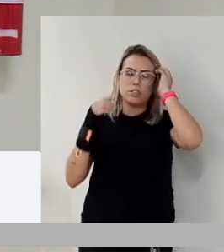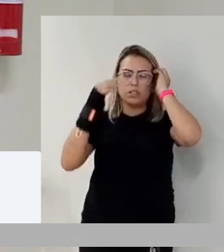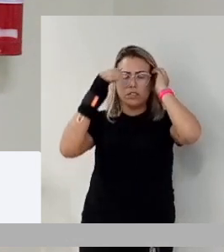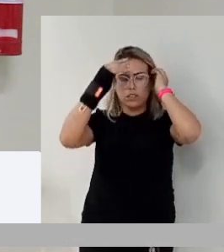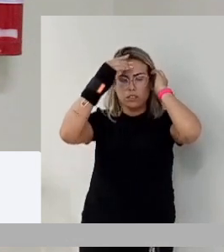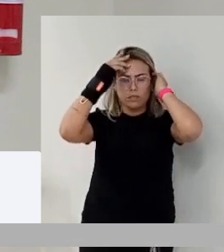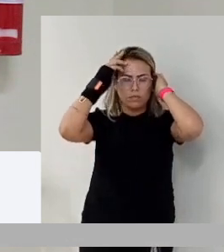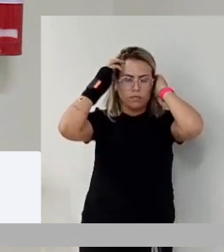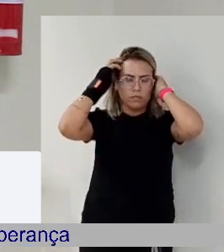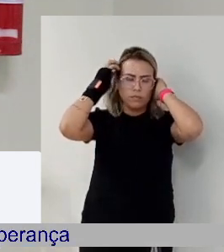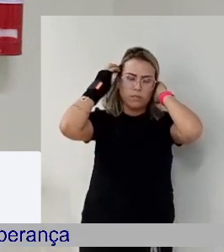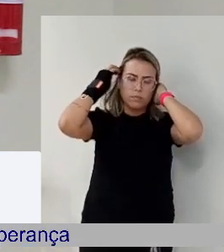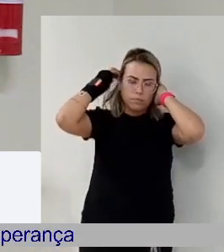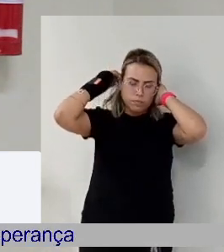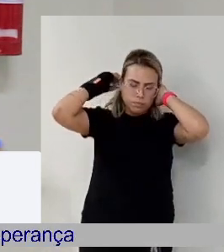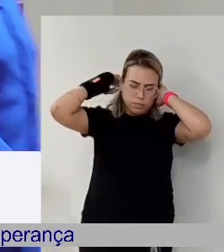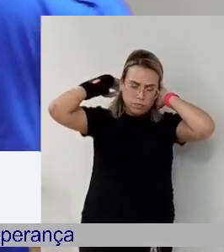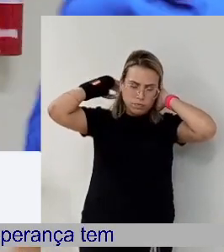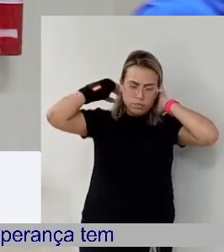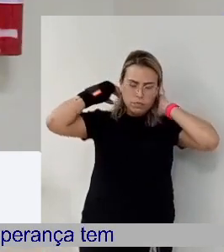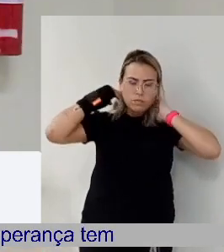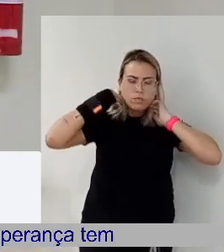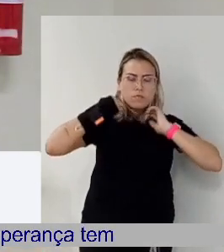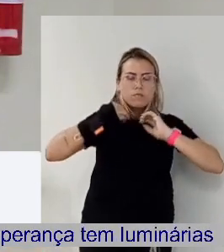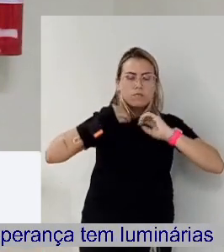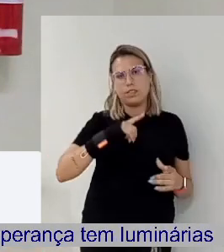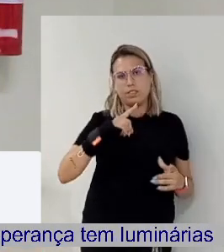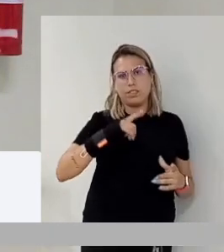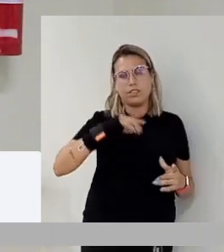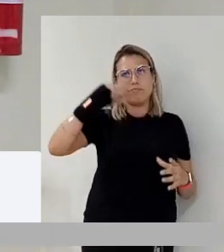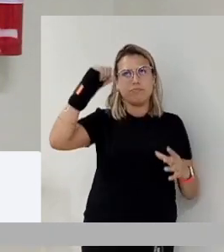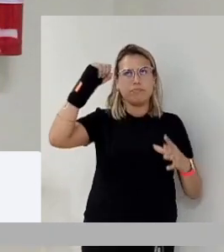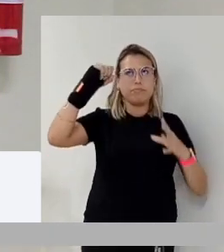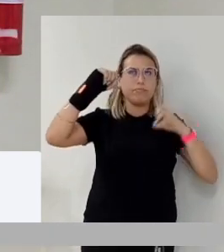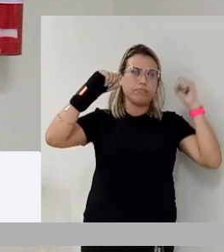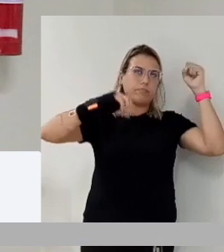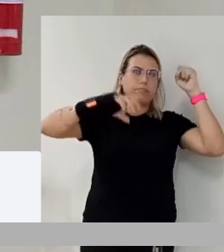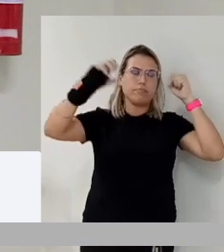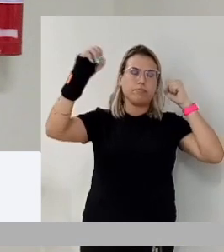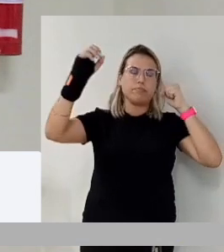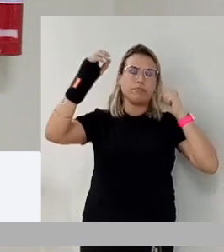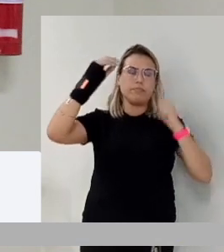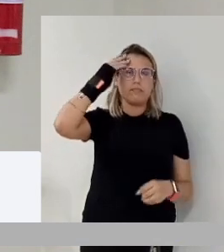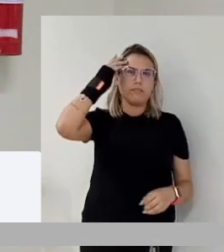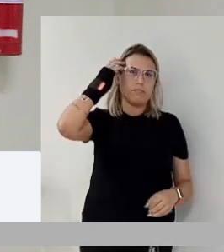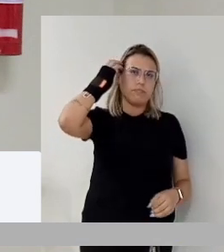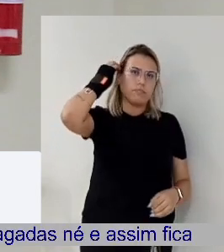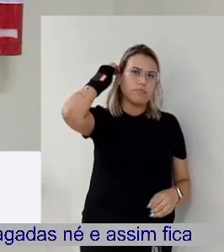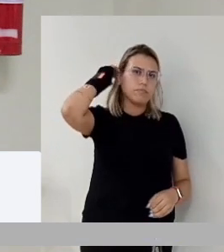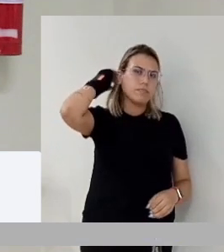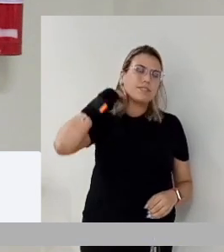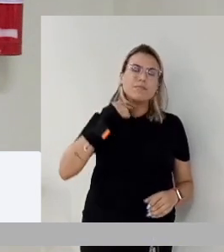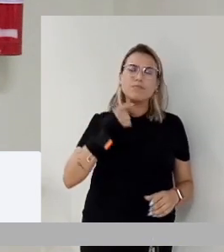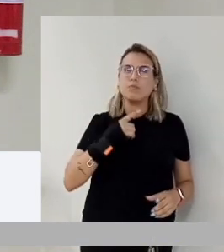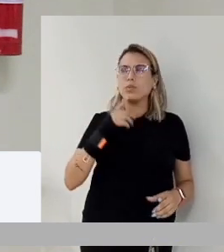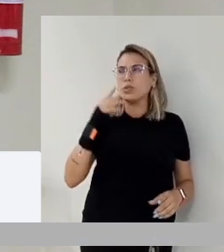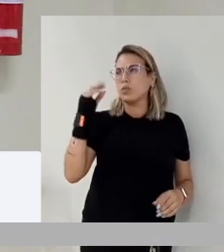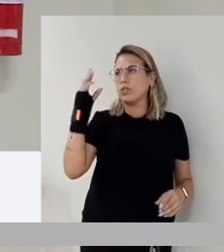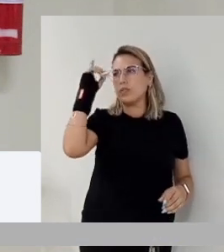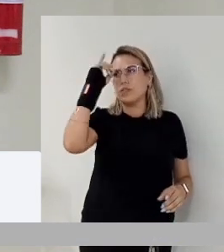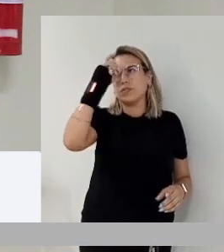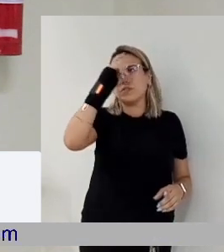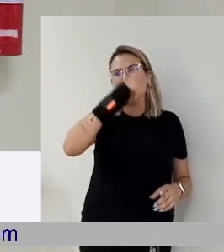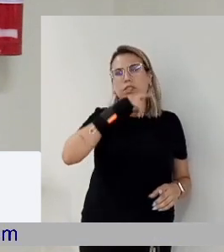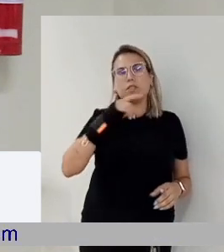Esperança tem luminárias apagada né e assim fica difícil pra comunidade porque já tem